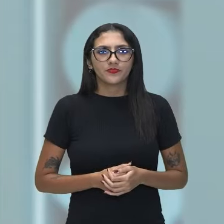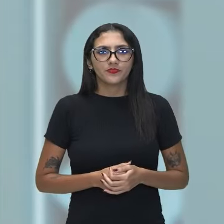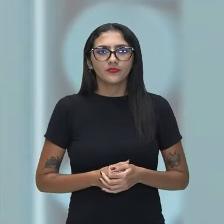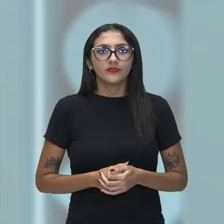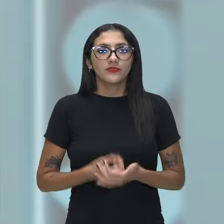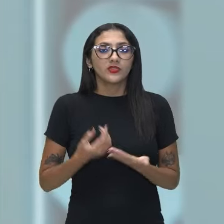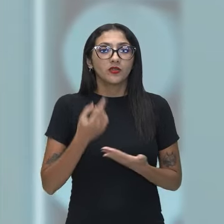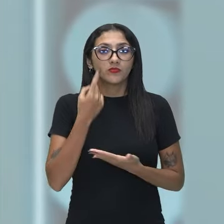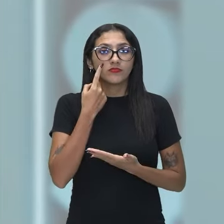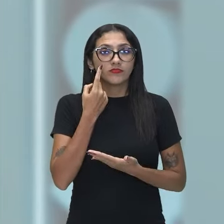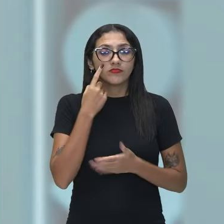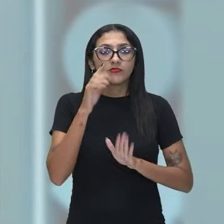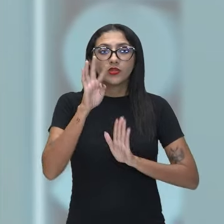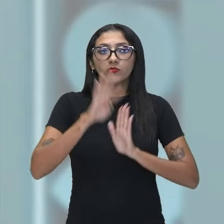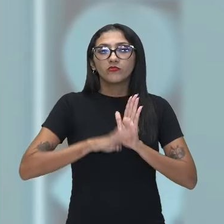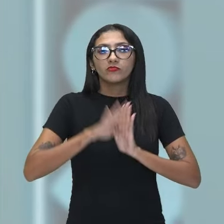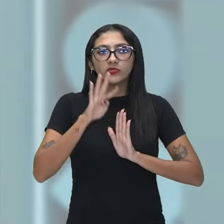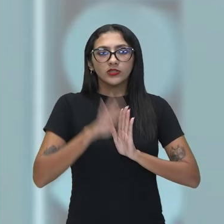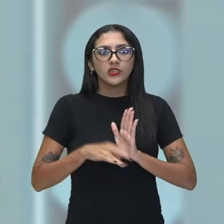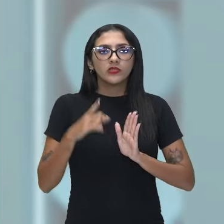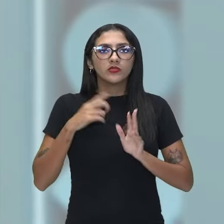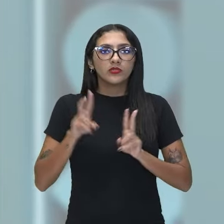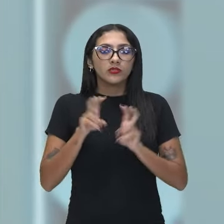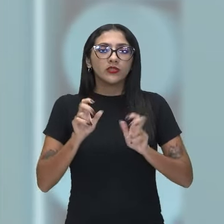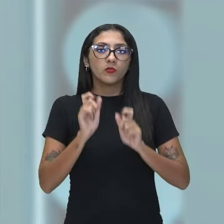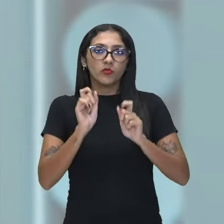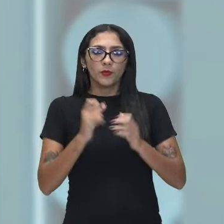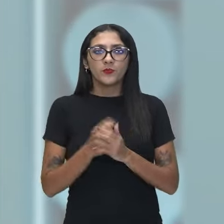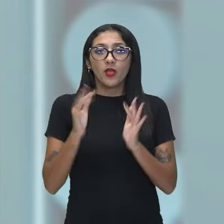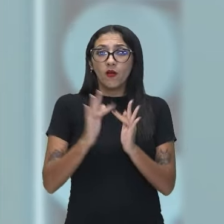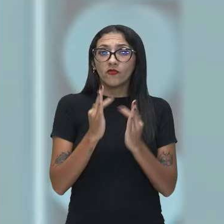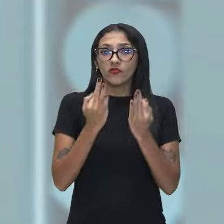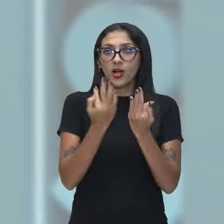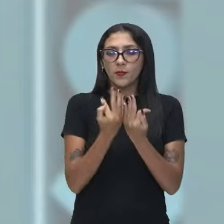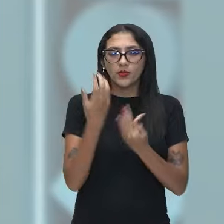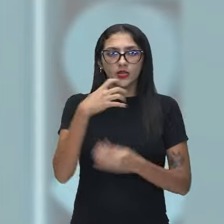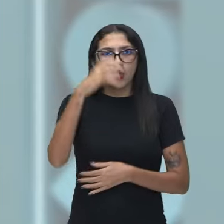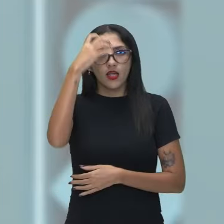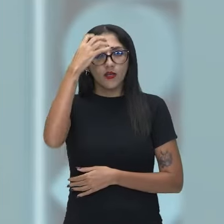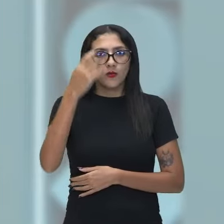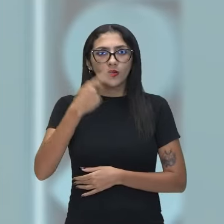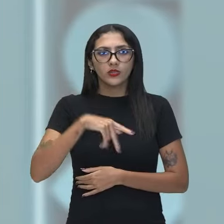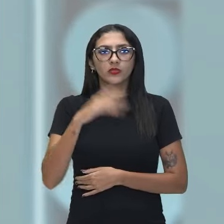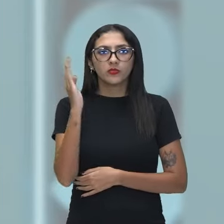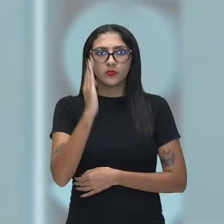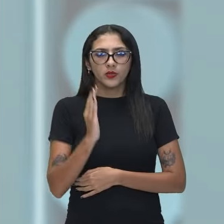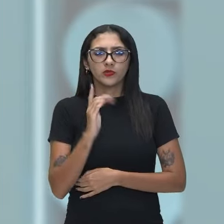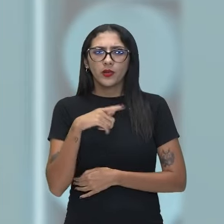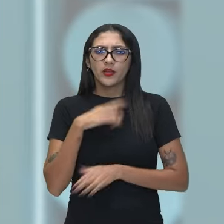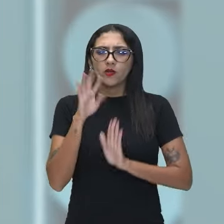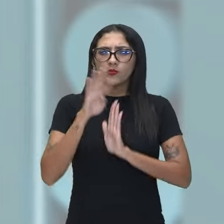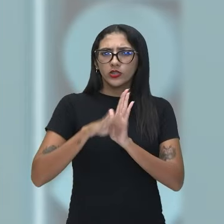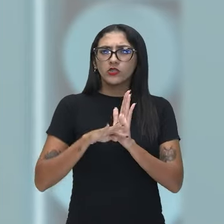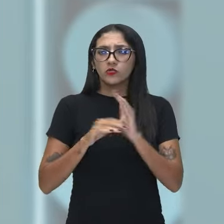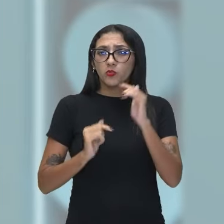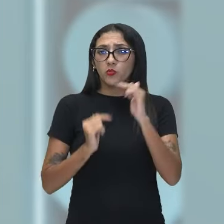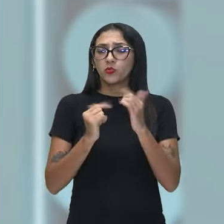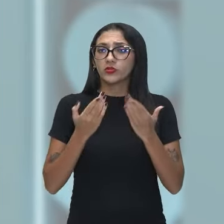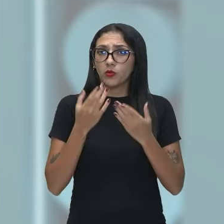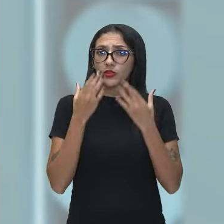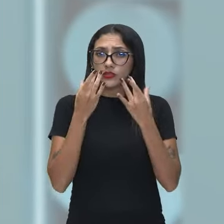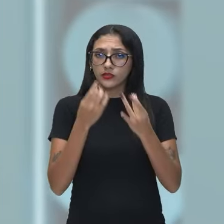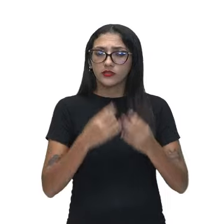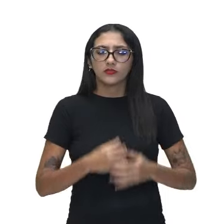ao nosso texto-fonte que fala sobre a família real no Brasil e ele por si só já é um texto bastante curto, então prestem atenção.